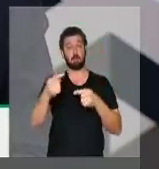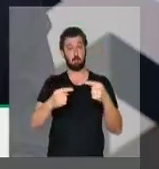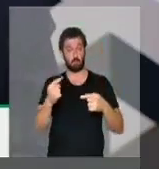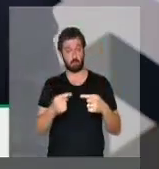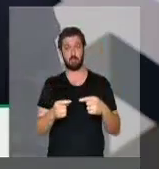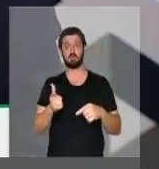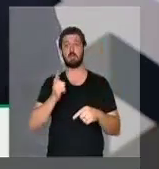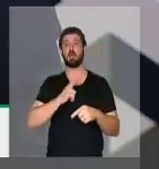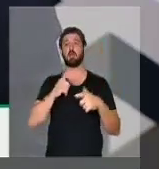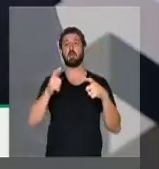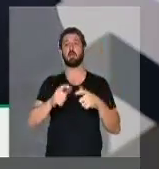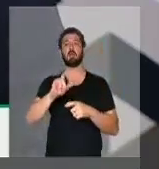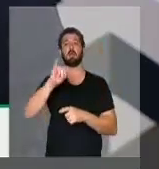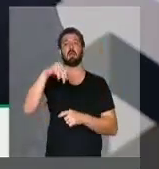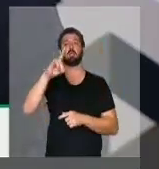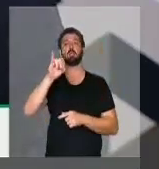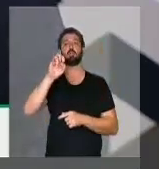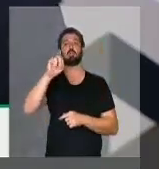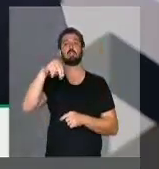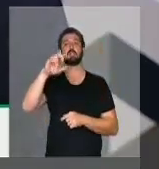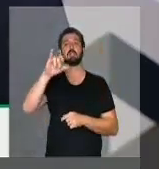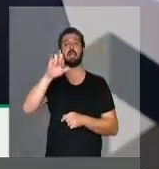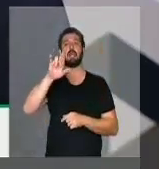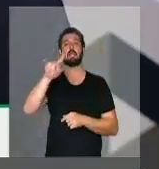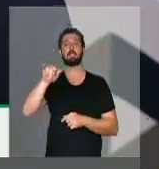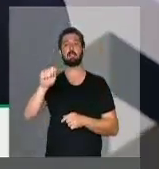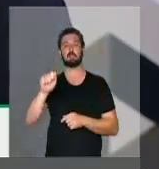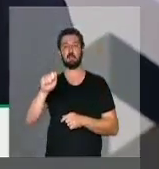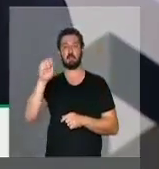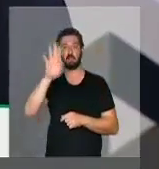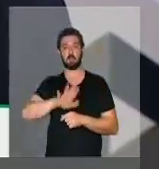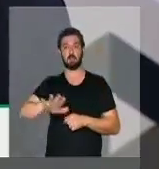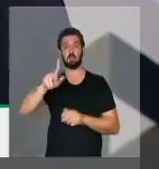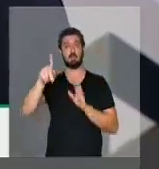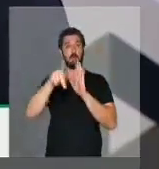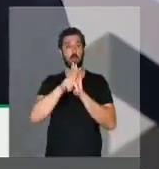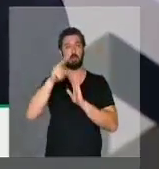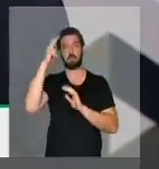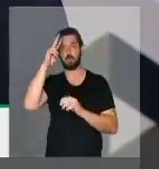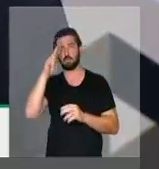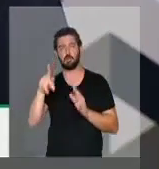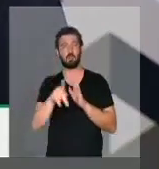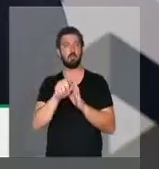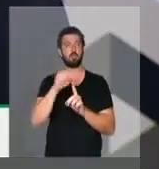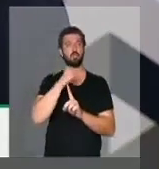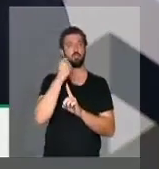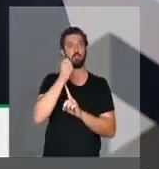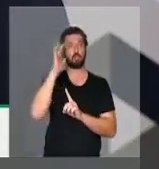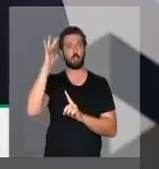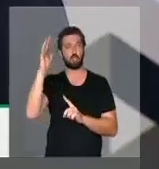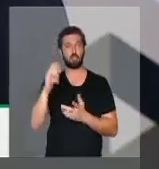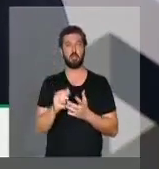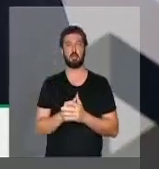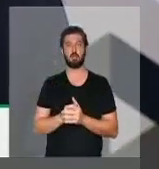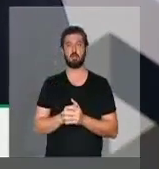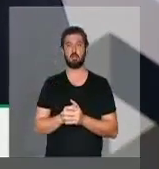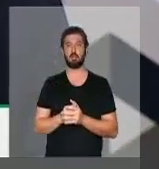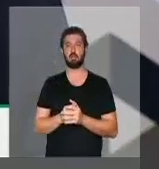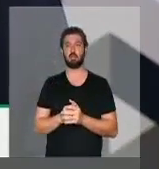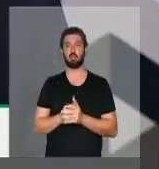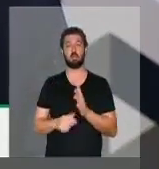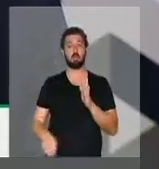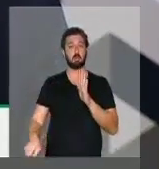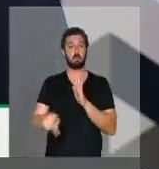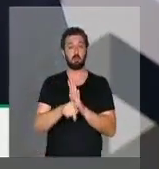reservado também para as idiosincrasias nacionais, para aquilo que é próprio da história, da sociologia,